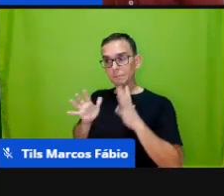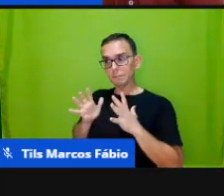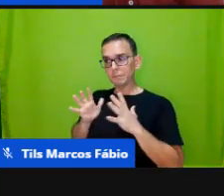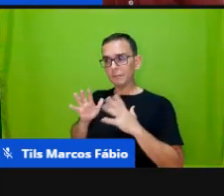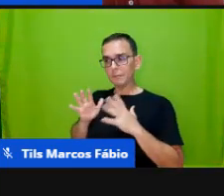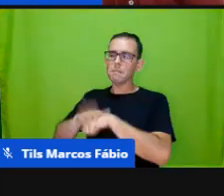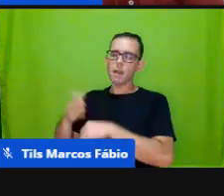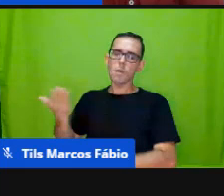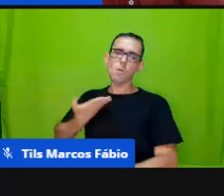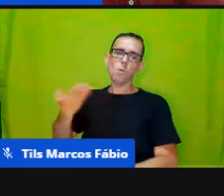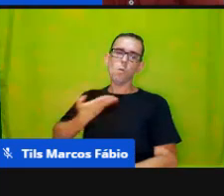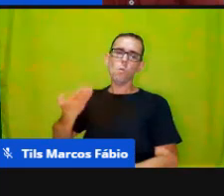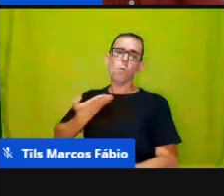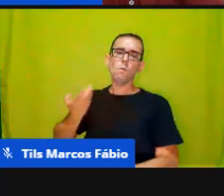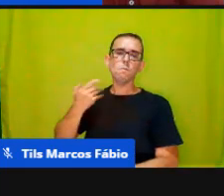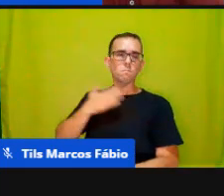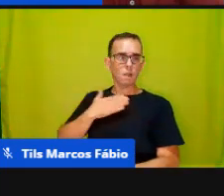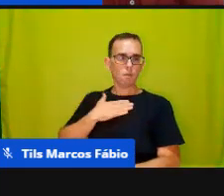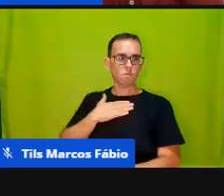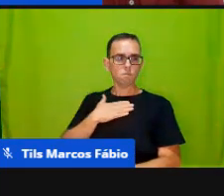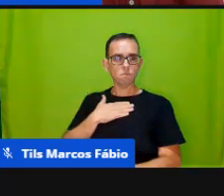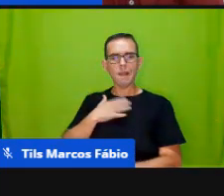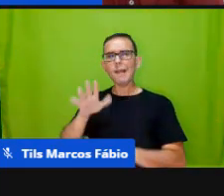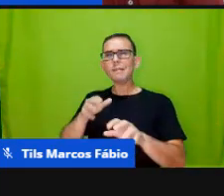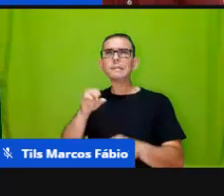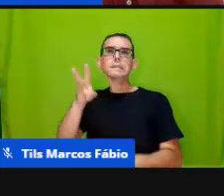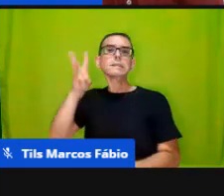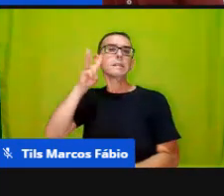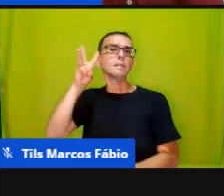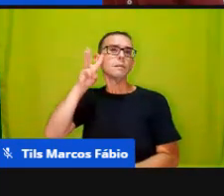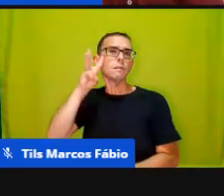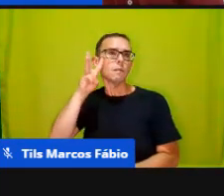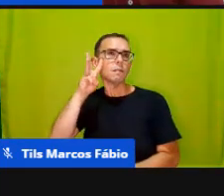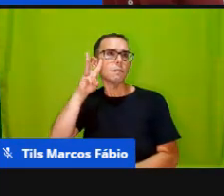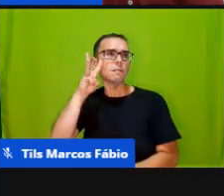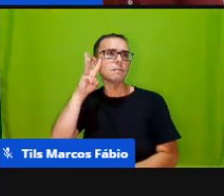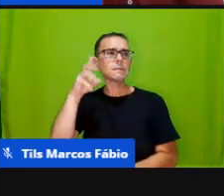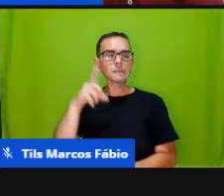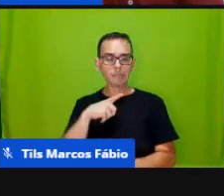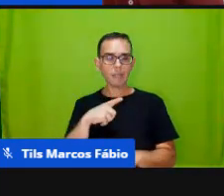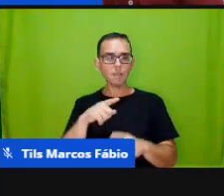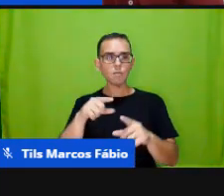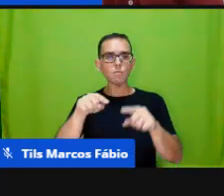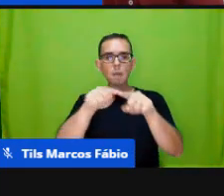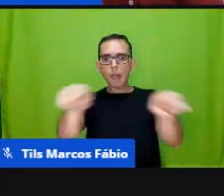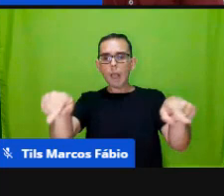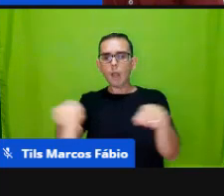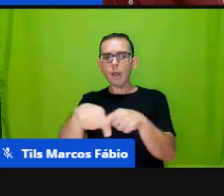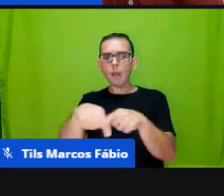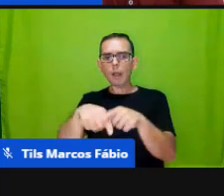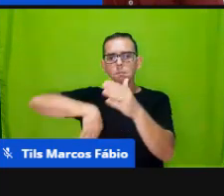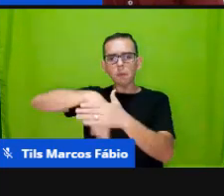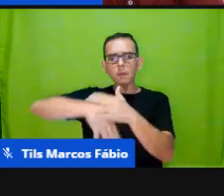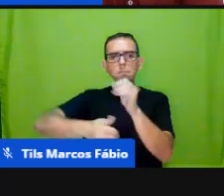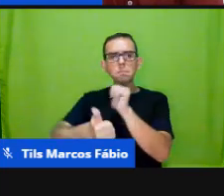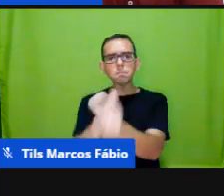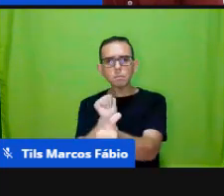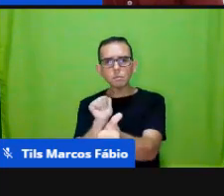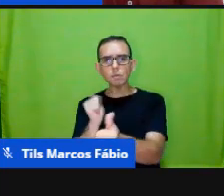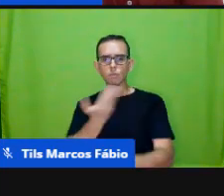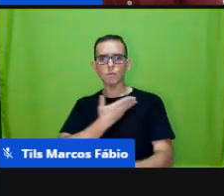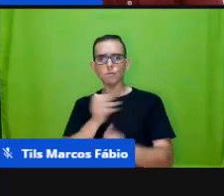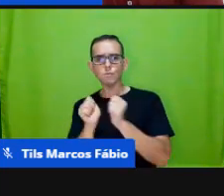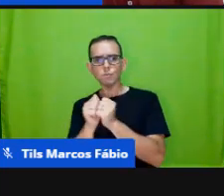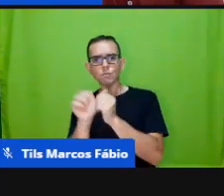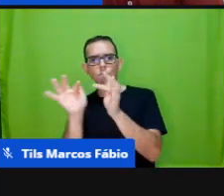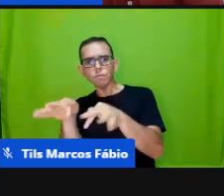amigo, ele nas terças-feiras, ele tem uma quadra de futsal, onde ele bate uma bolinha com os amigos, depois toma